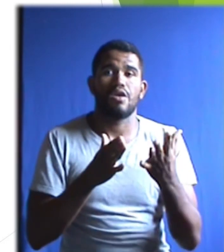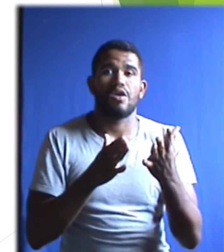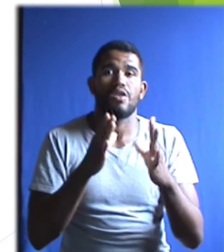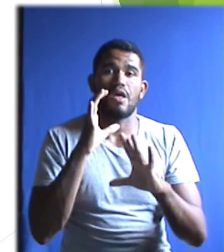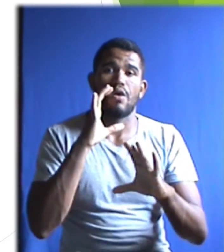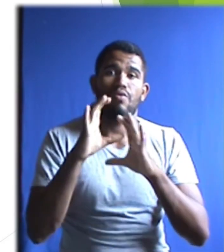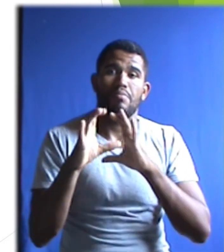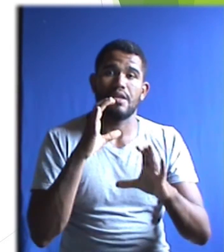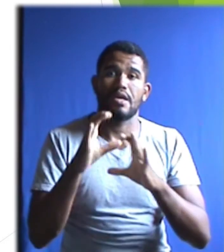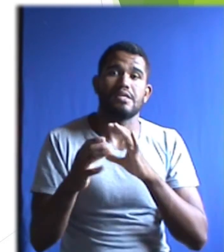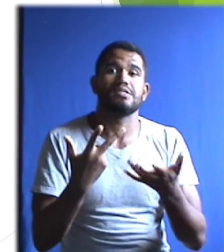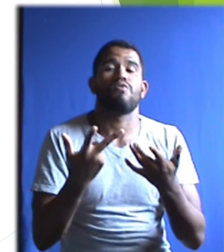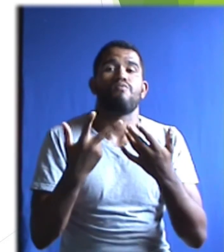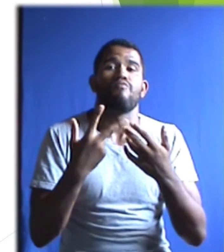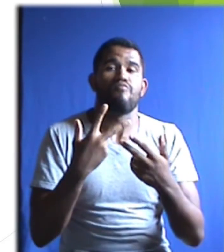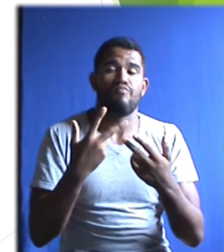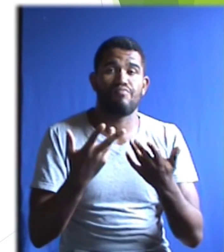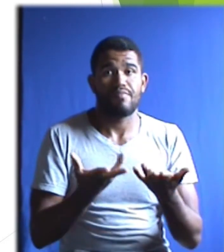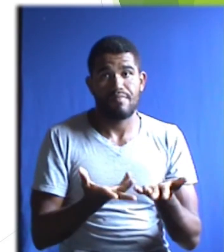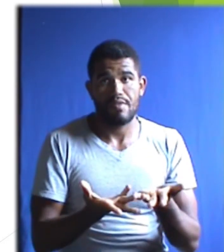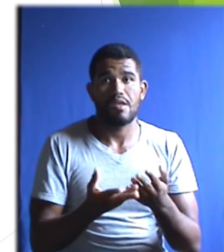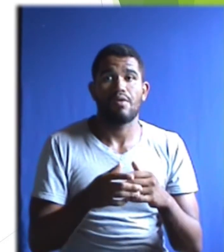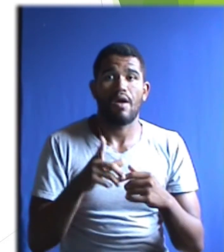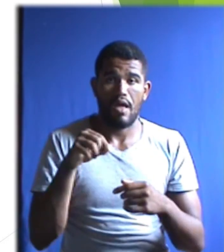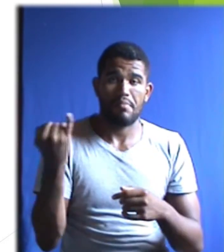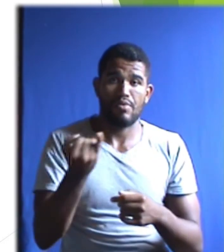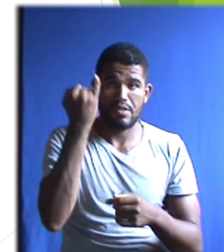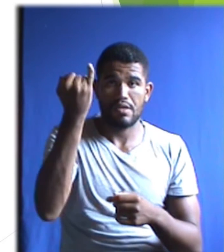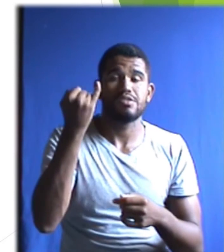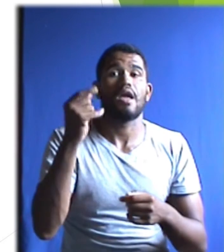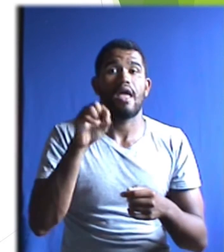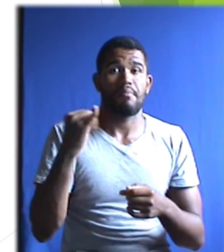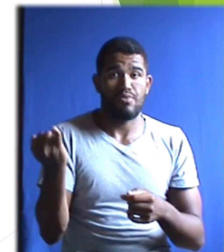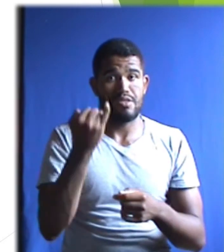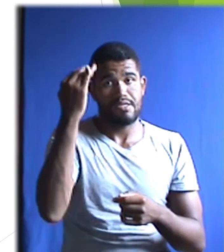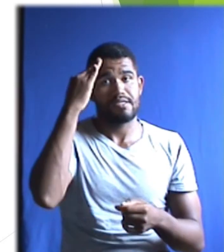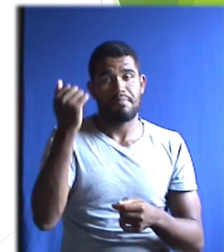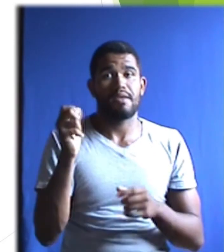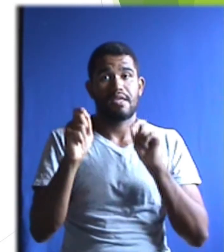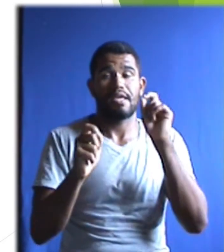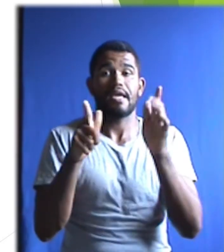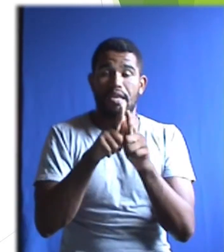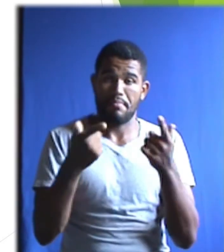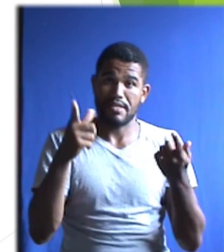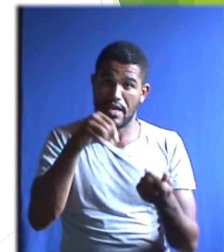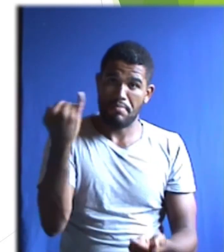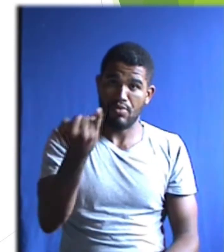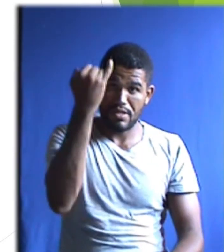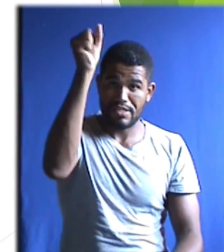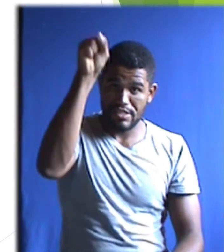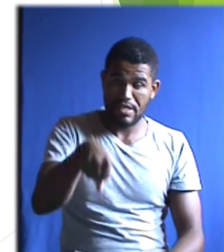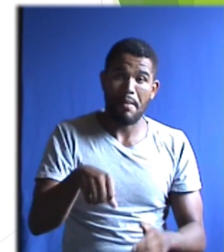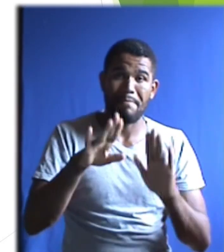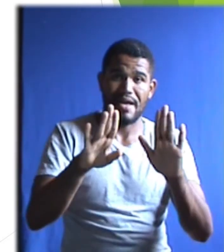atos sociais, da comunicação verbal. E é importante a gente saber disso. Também é importante saber que a gramática